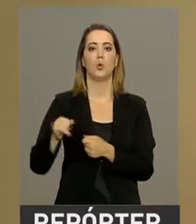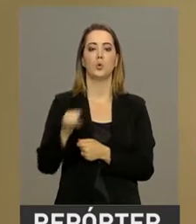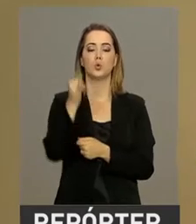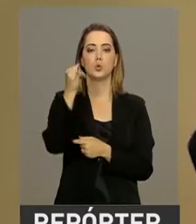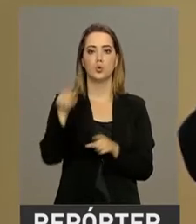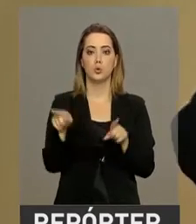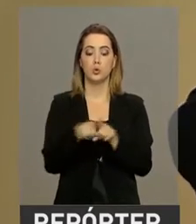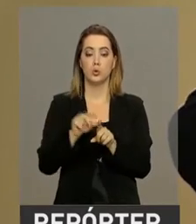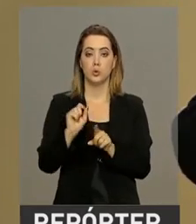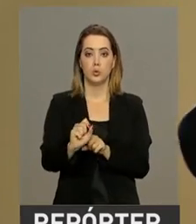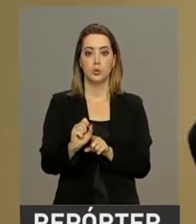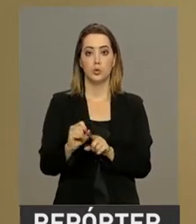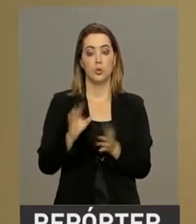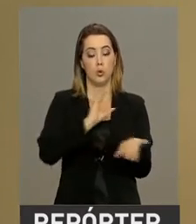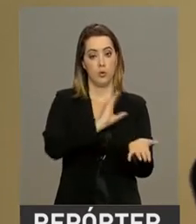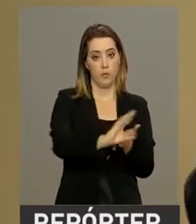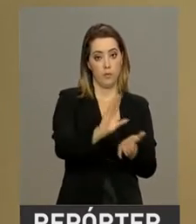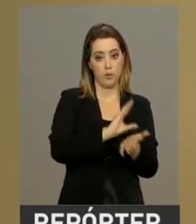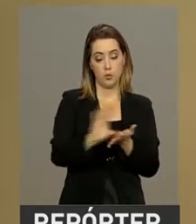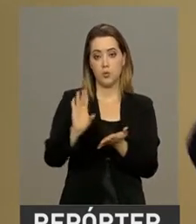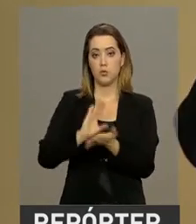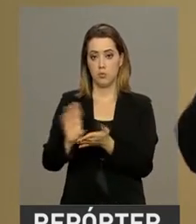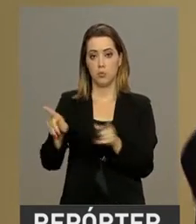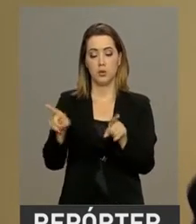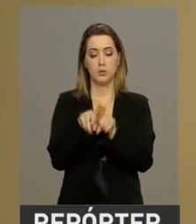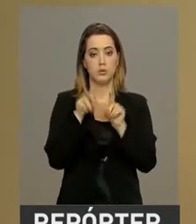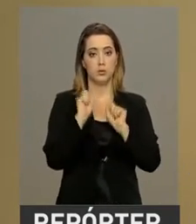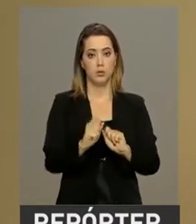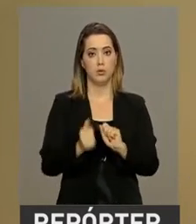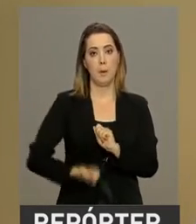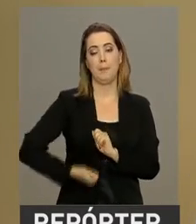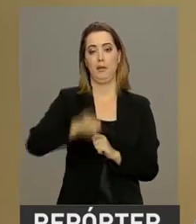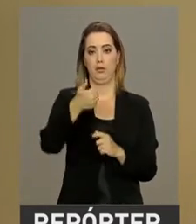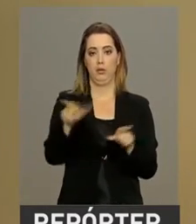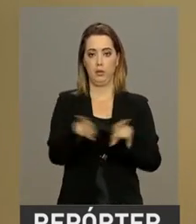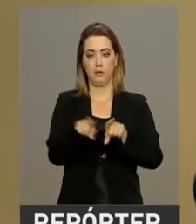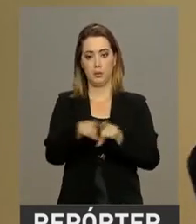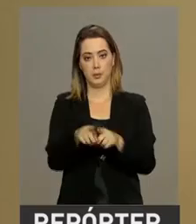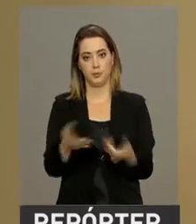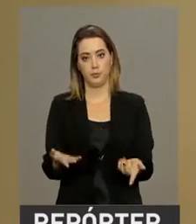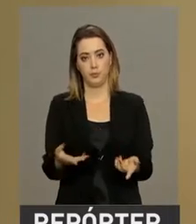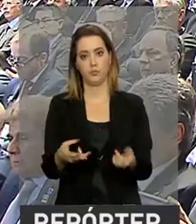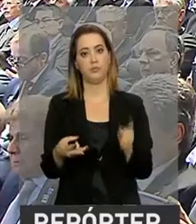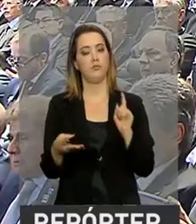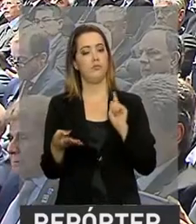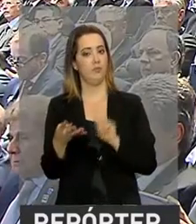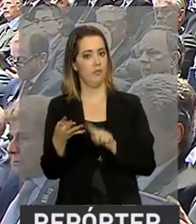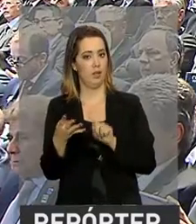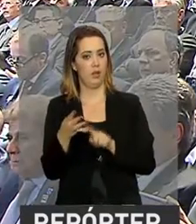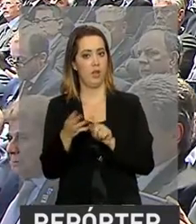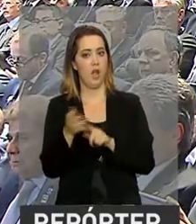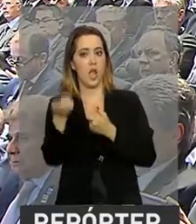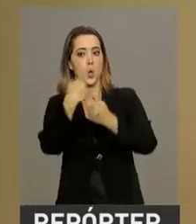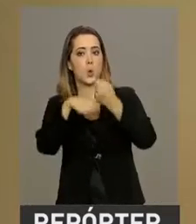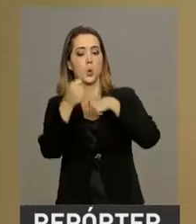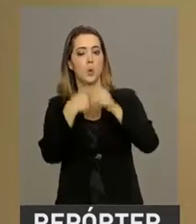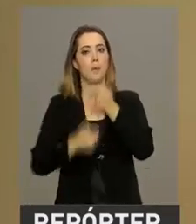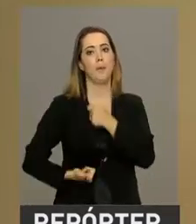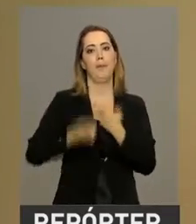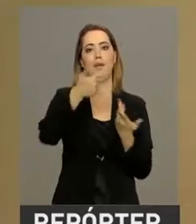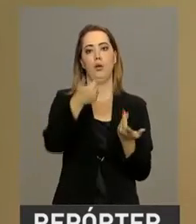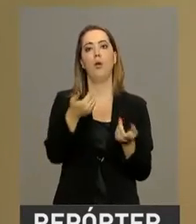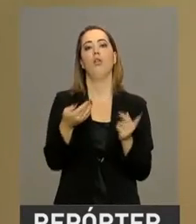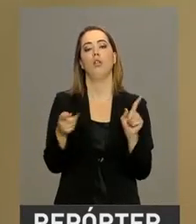à taxa de investimento eo crescimento potencial serão aumentados a política monetária seja mais eficaz com